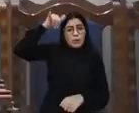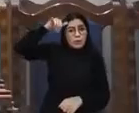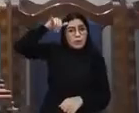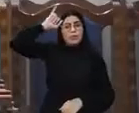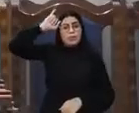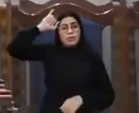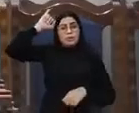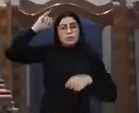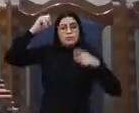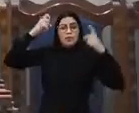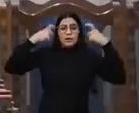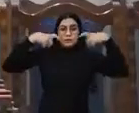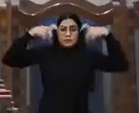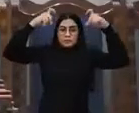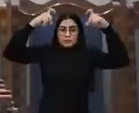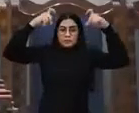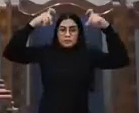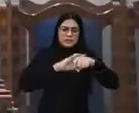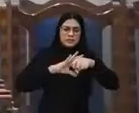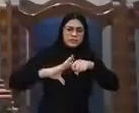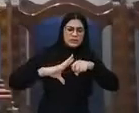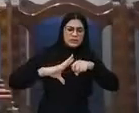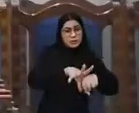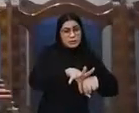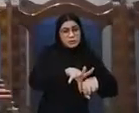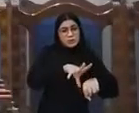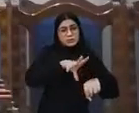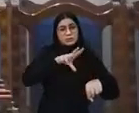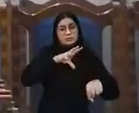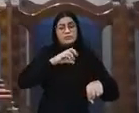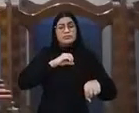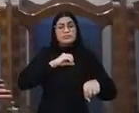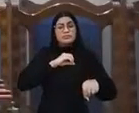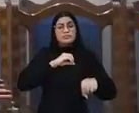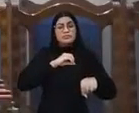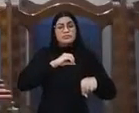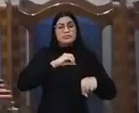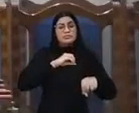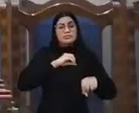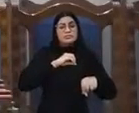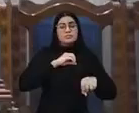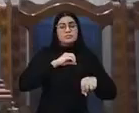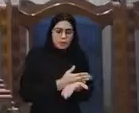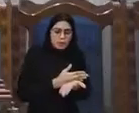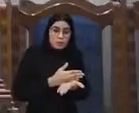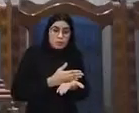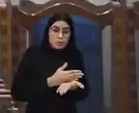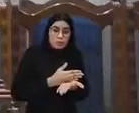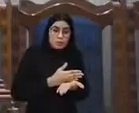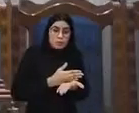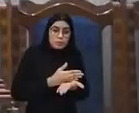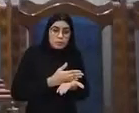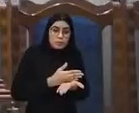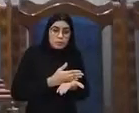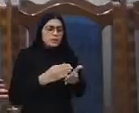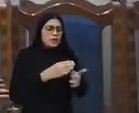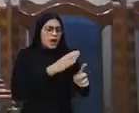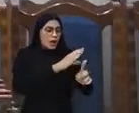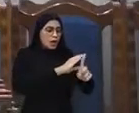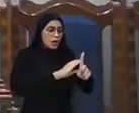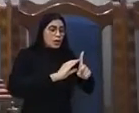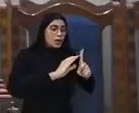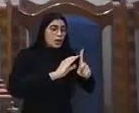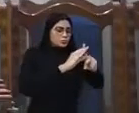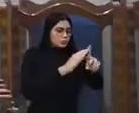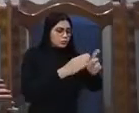eles ficaram aflitos com aquela praga. E aí começaram a fazer culto aos seus deuses. Cada um